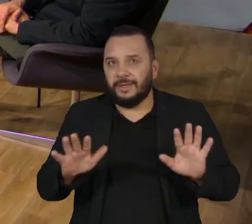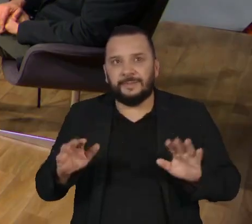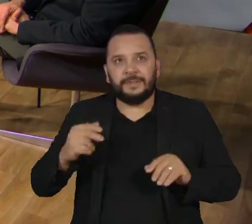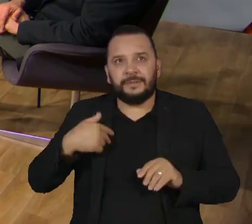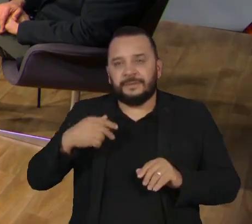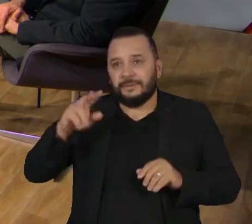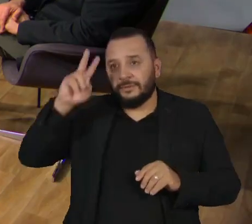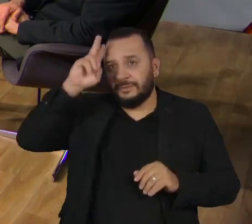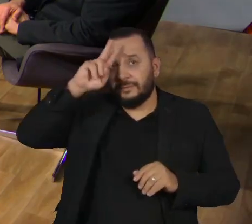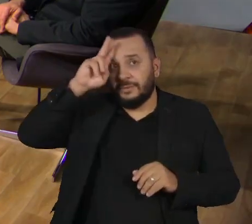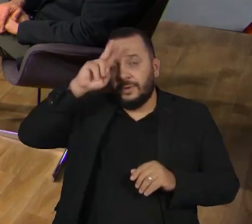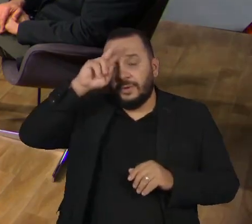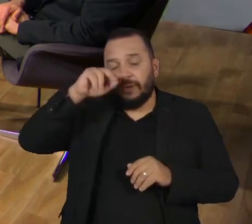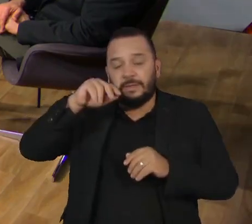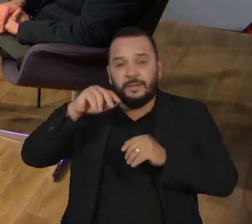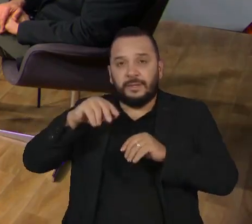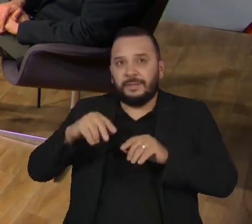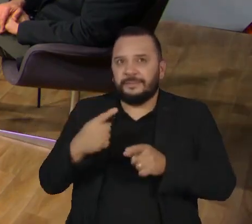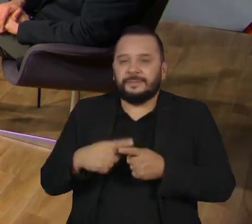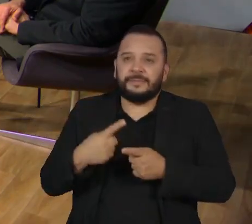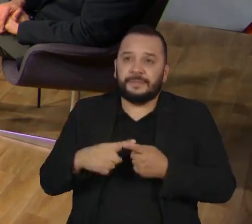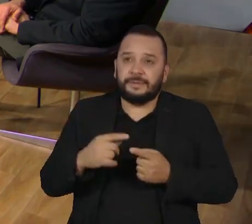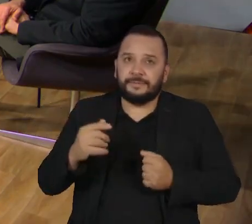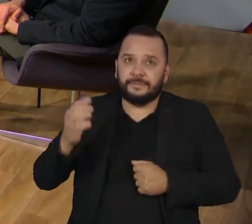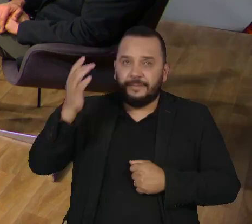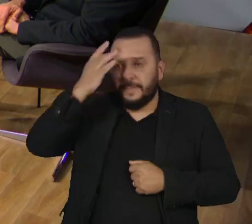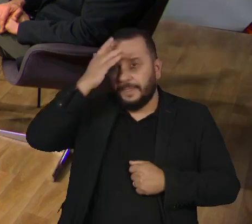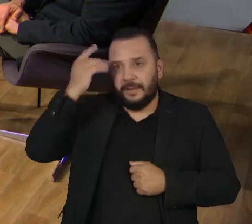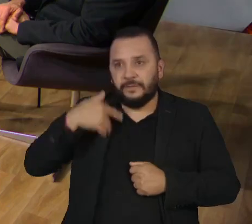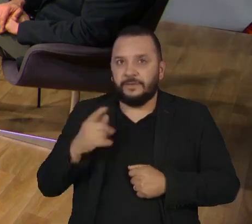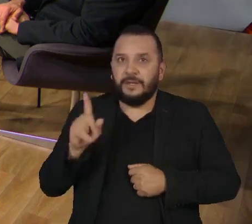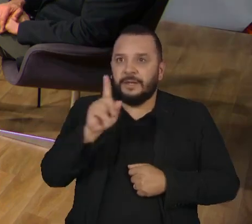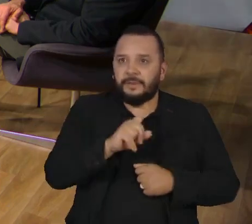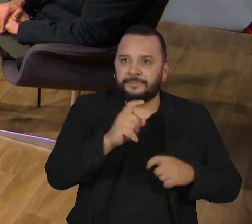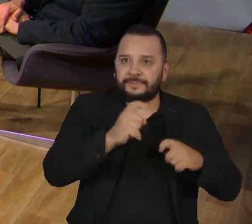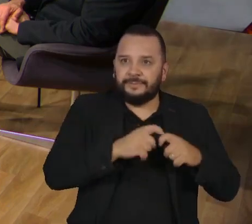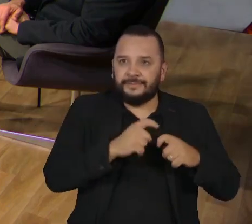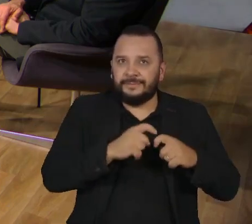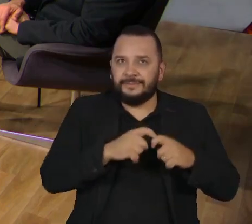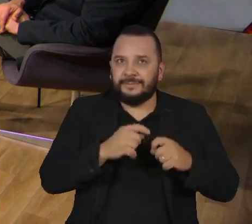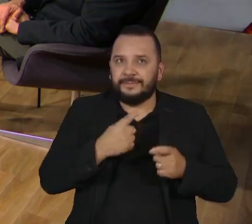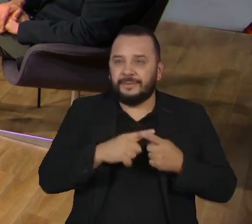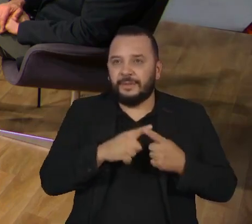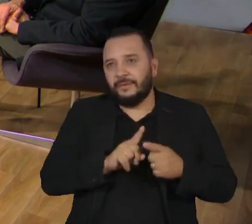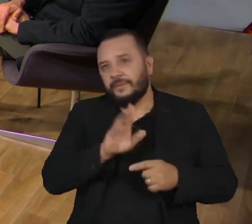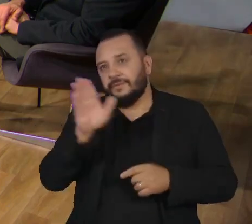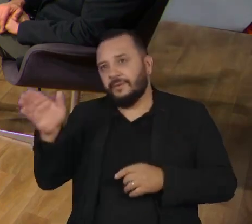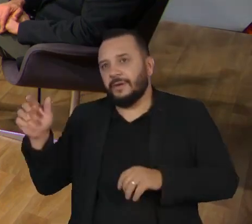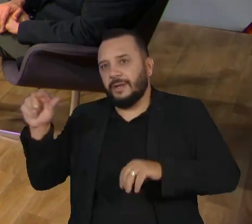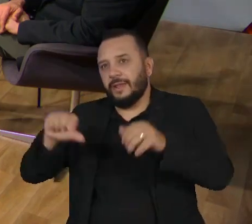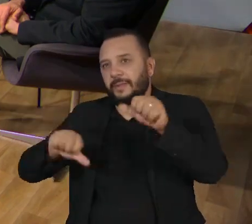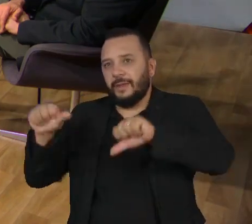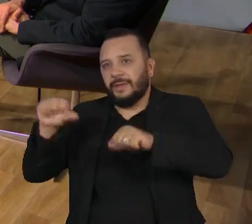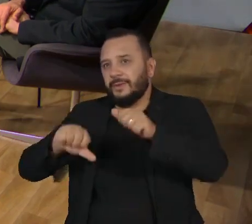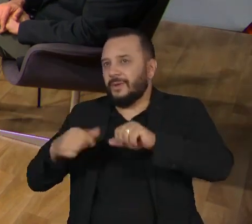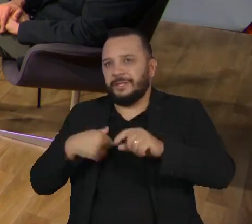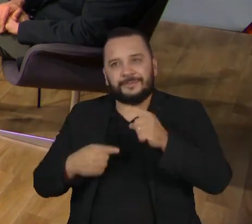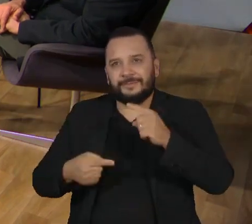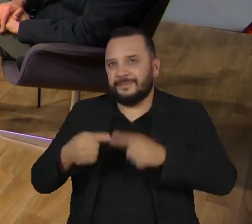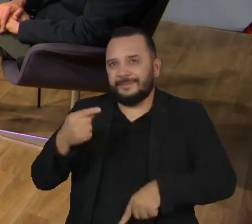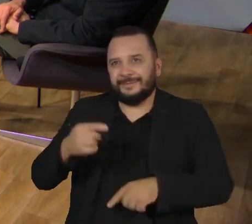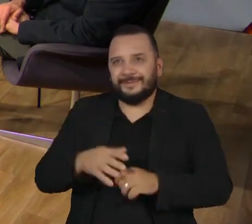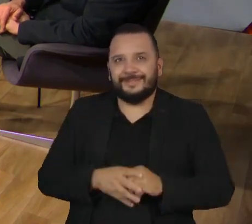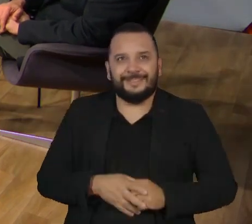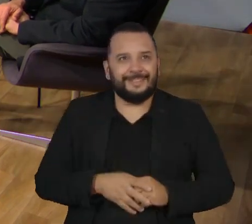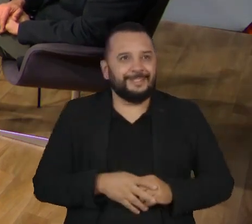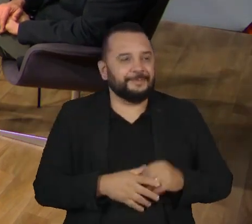tinha muito verossimilhança, porque era o relato de um paciente que vai procurar o médico depois de ter ido ao laboratório. Não faz muito sentido. Não faz tanto